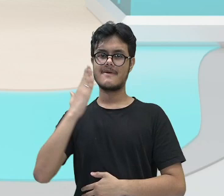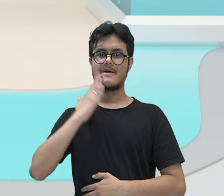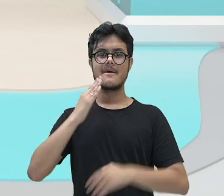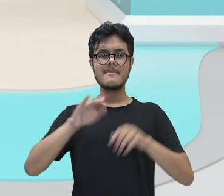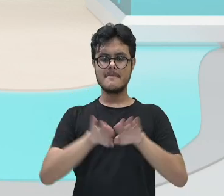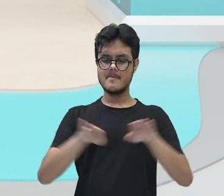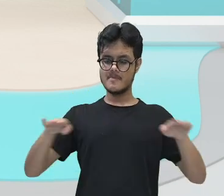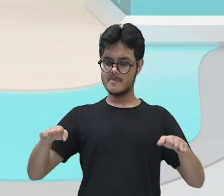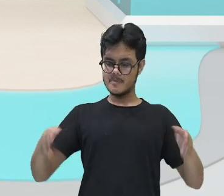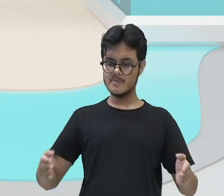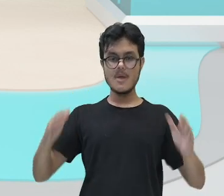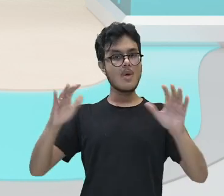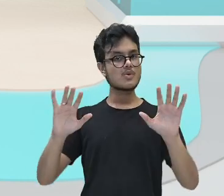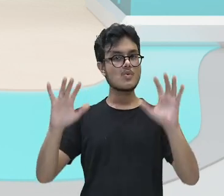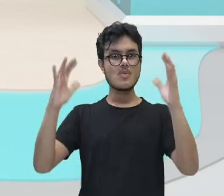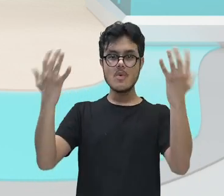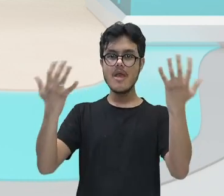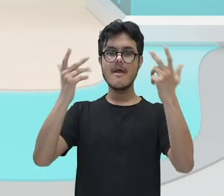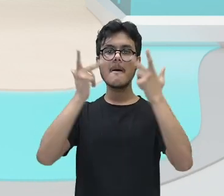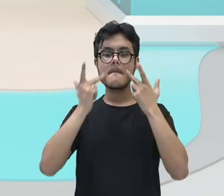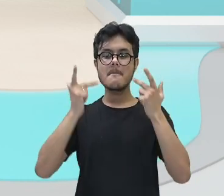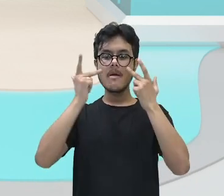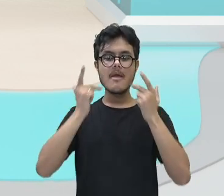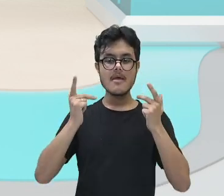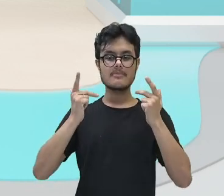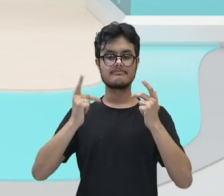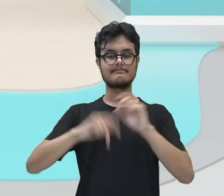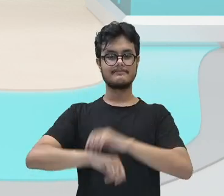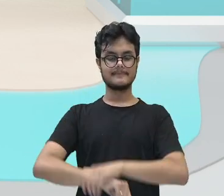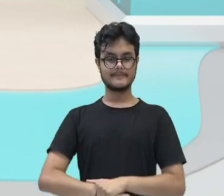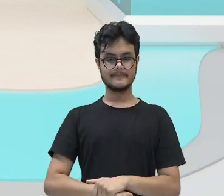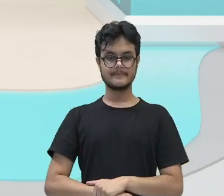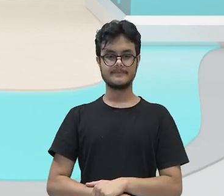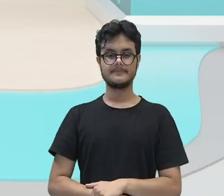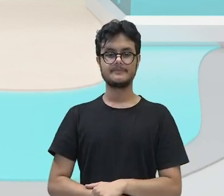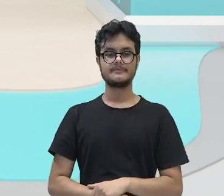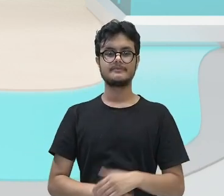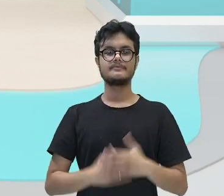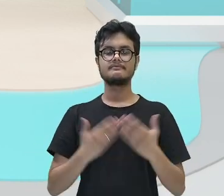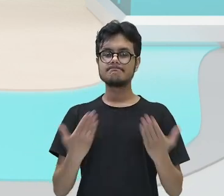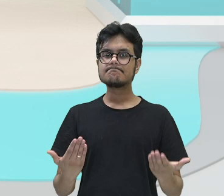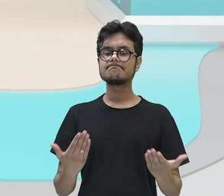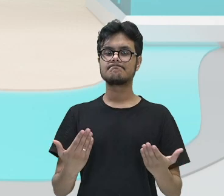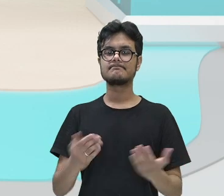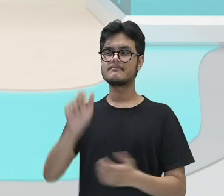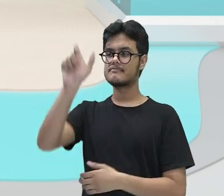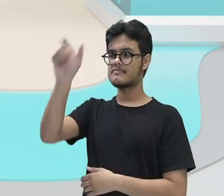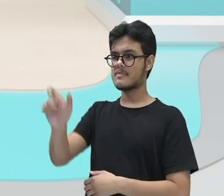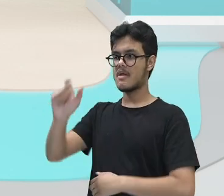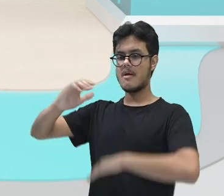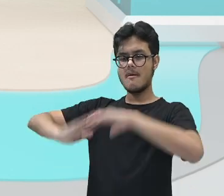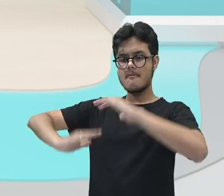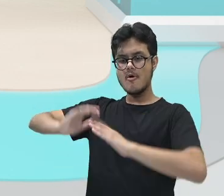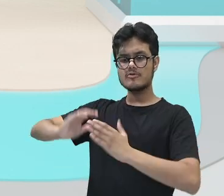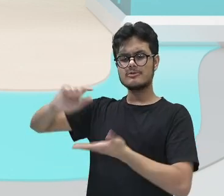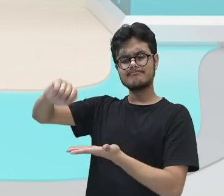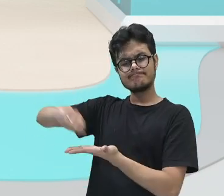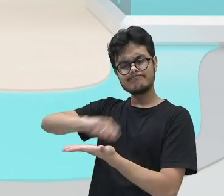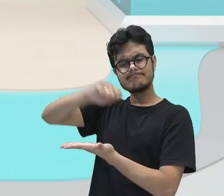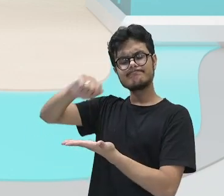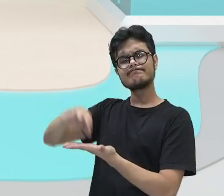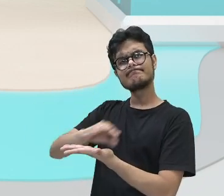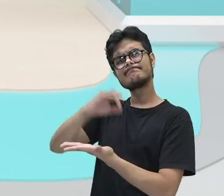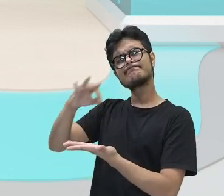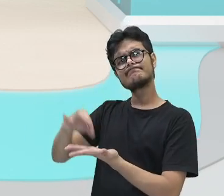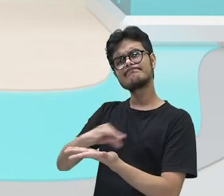são importantes para eu reconhecer dentro de uma apresentação, dentro de um texto teatral que o